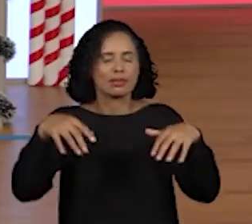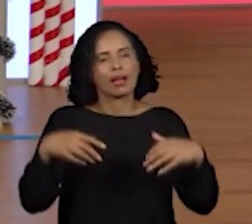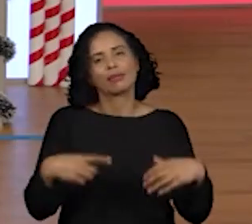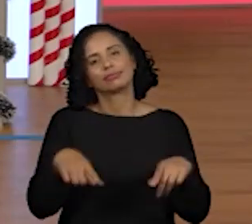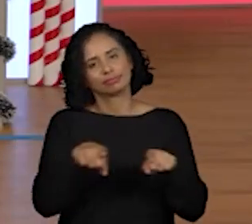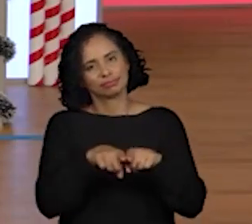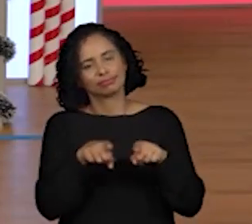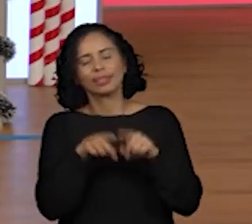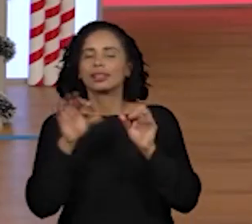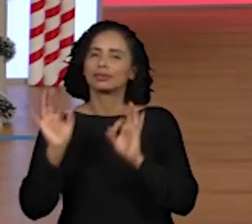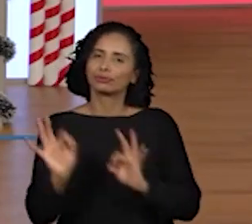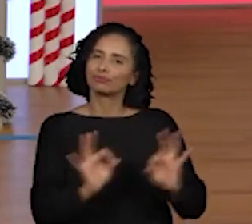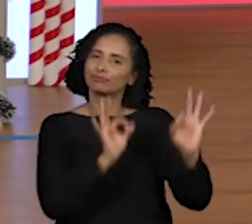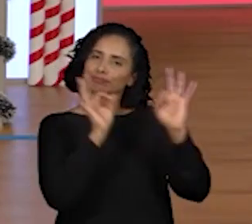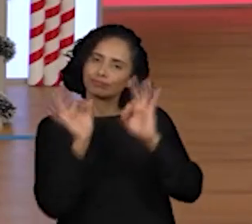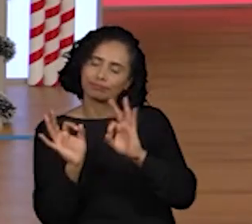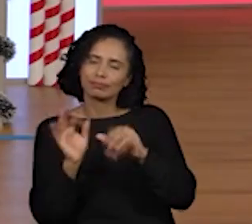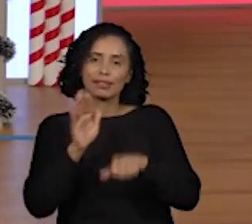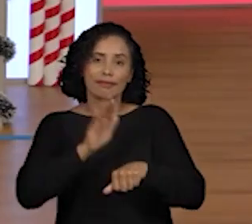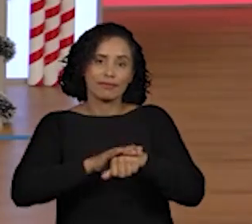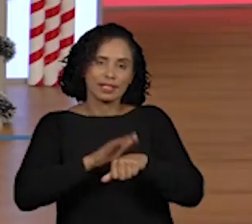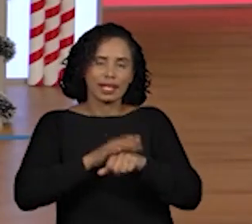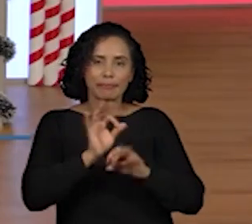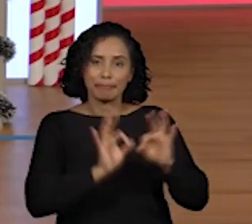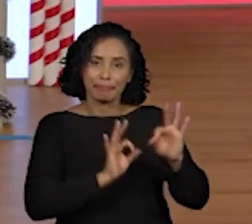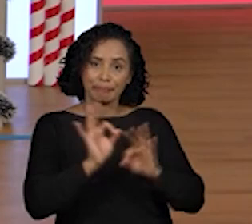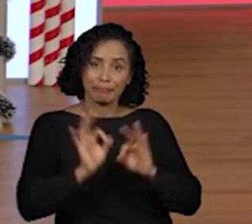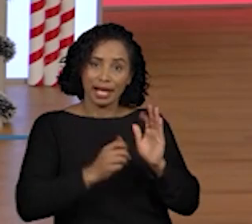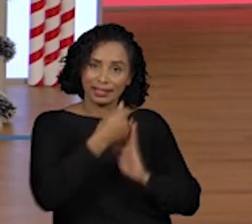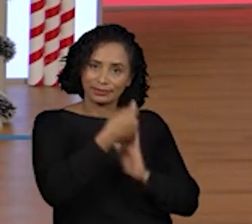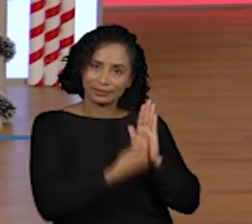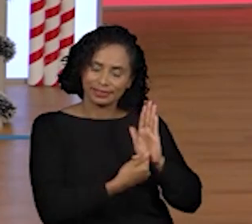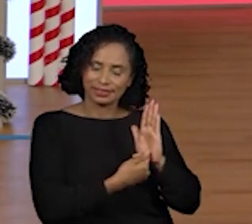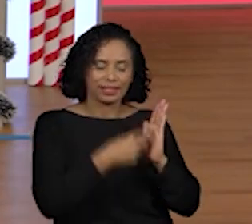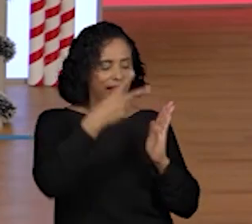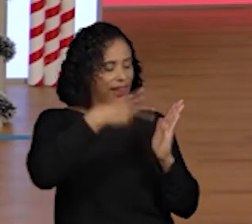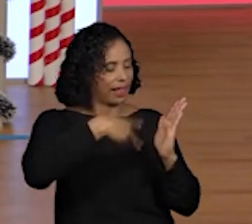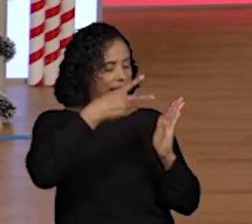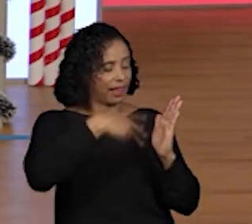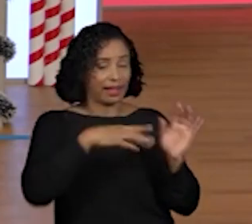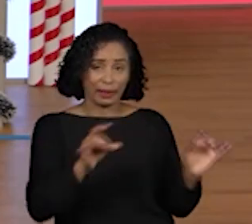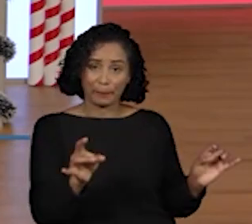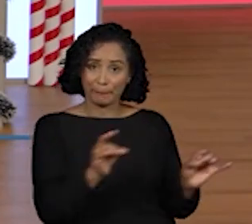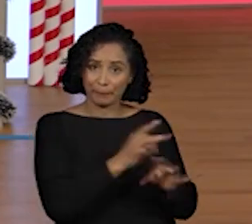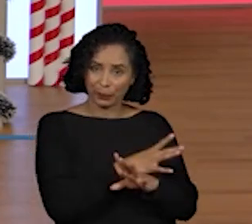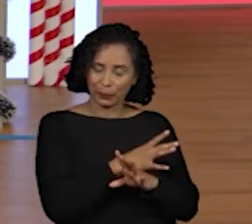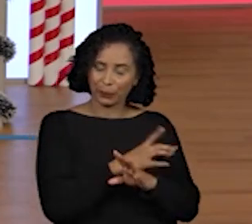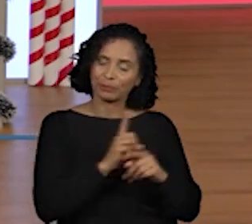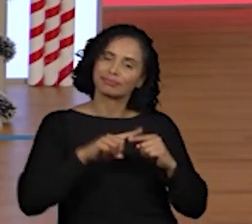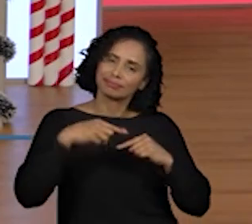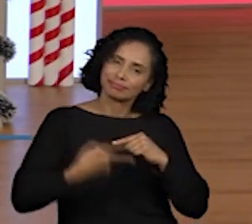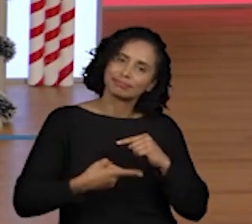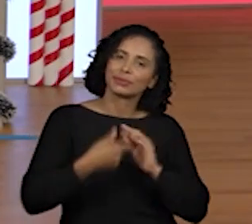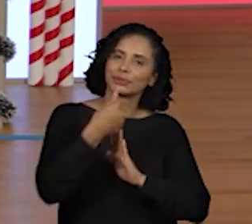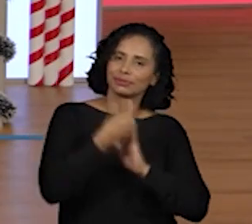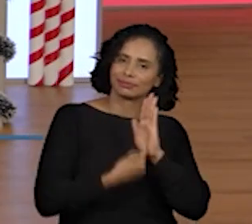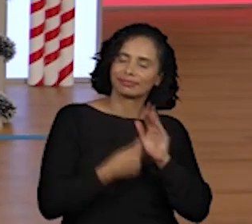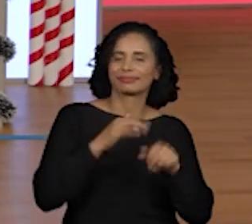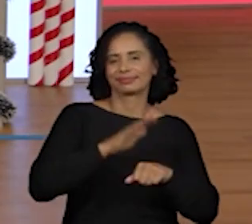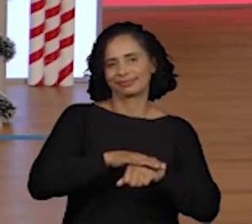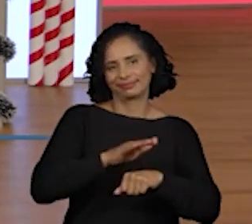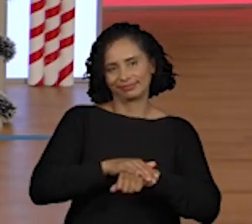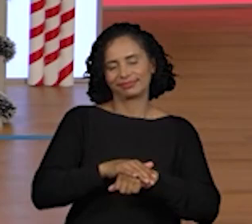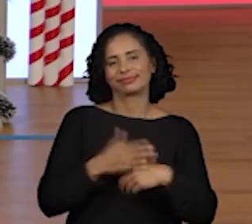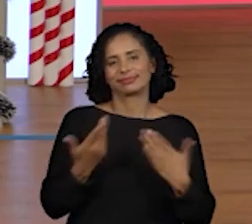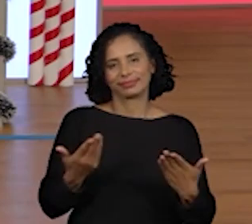produziremos e acompanharemos uma produção, depois de algumas leituras, finalizando esta sequência que se